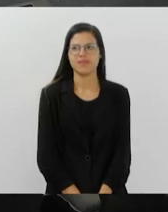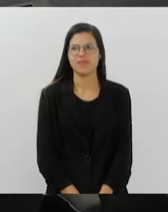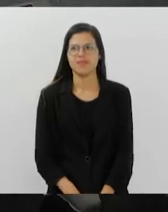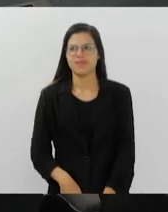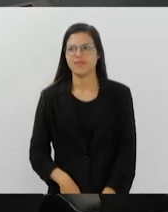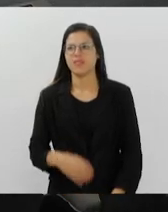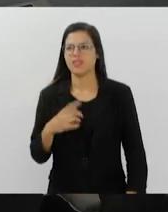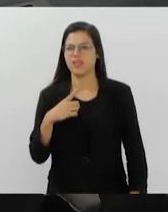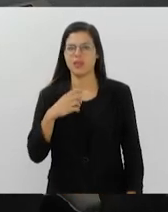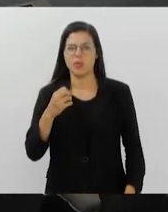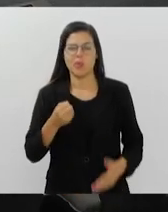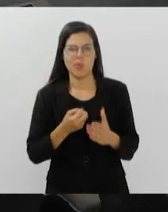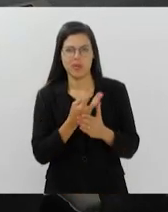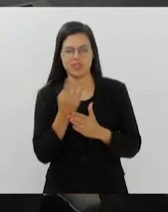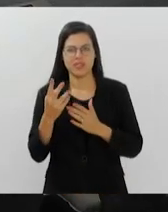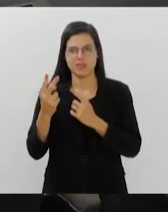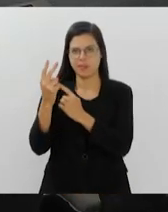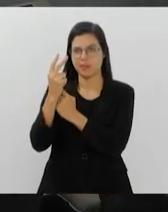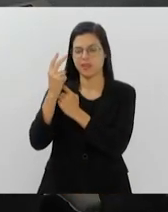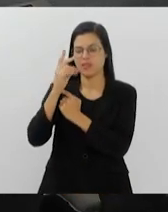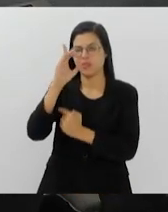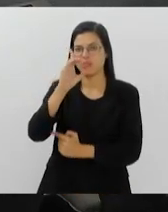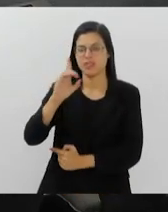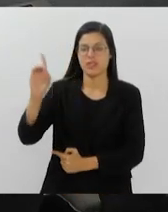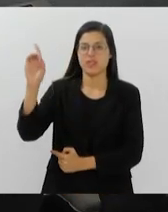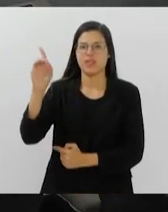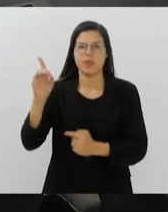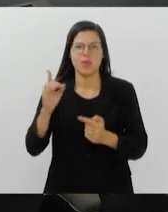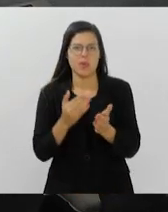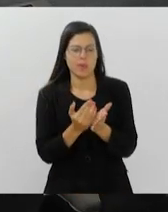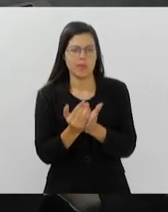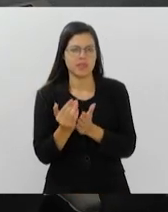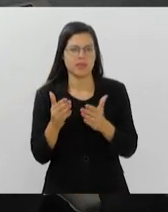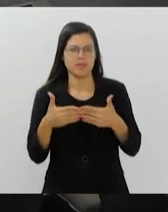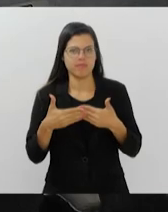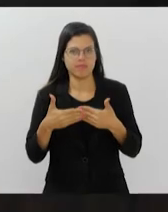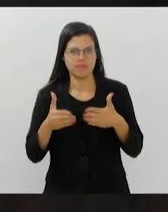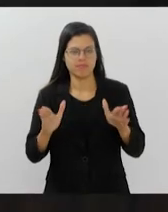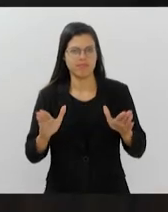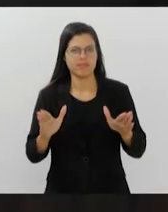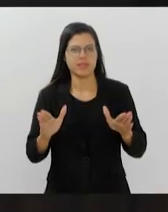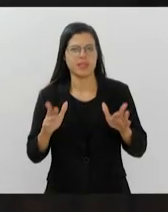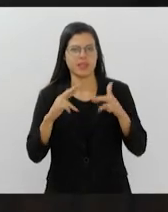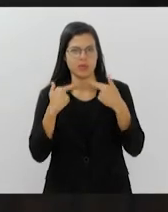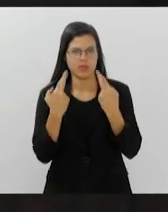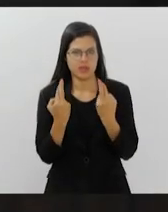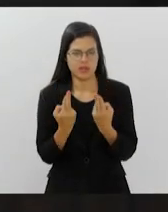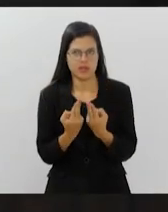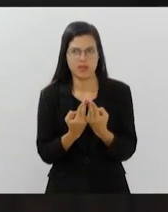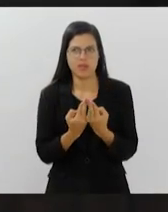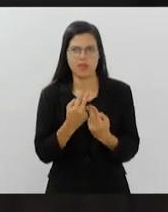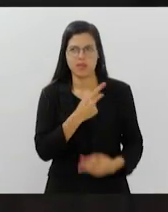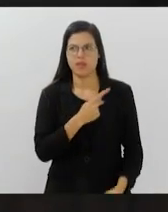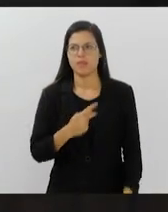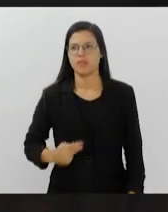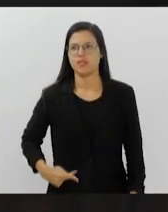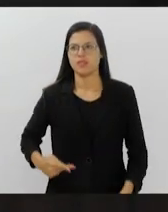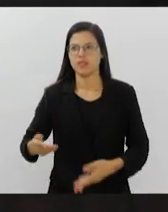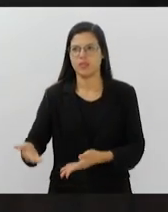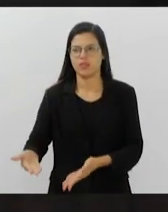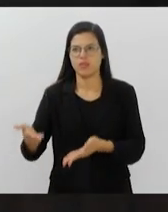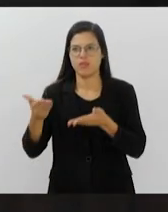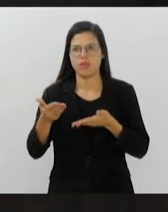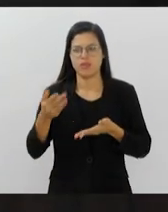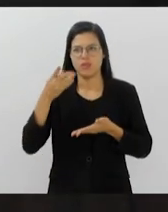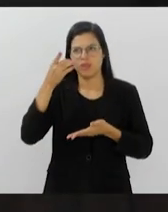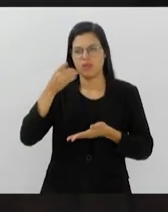Havendo um número legal e sob a proteção de Deus, iniciamos nossos trabalhos. Está aberta a sessão. A presidência convida o senhor